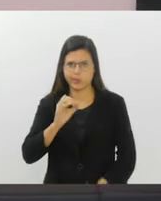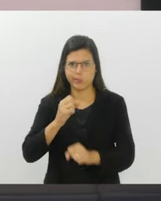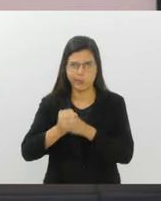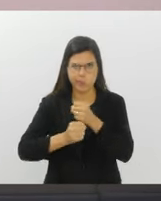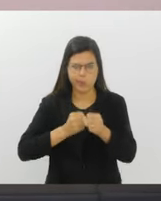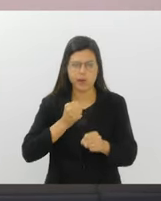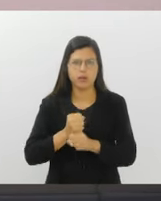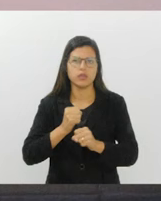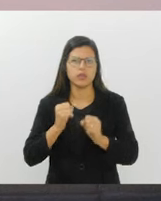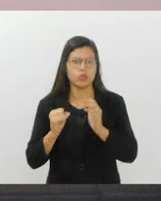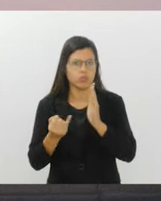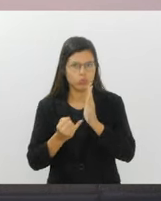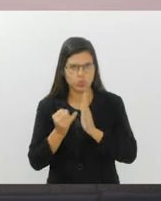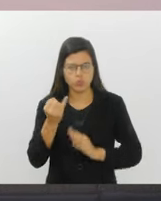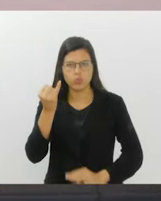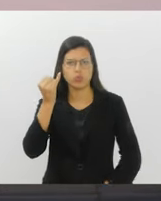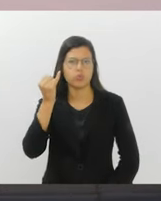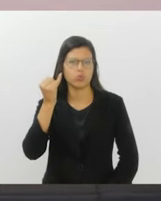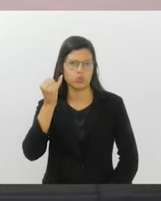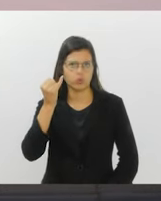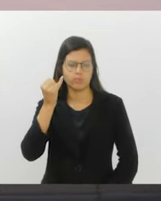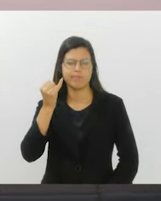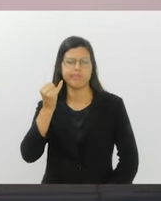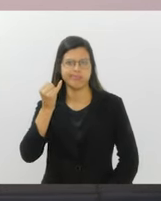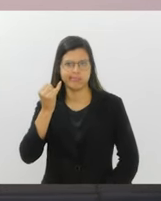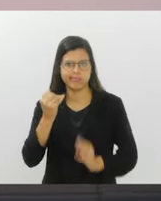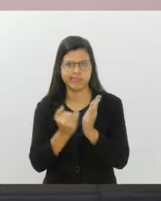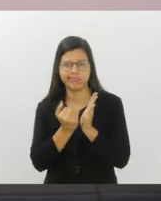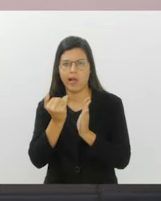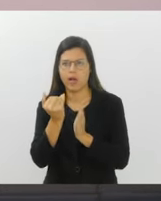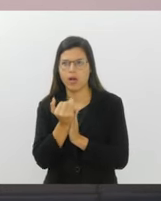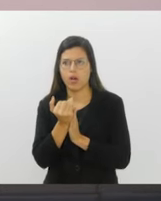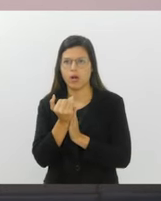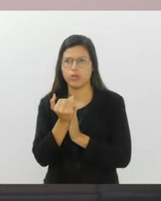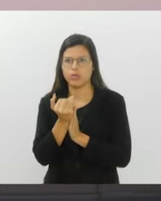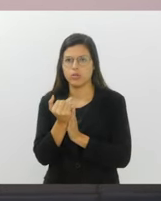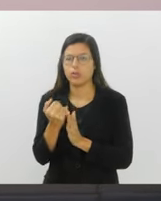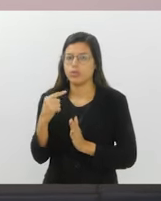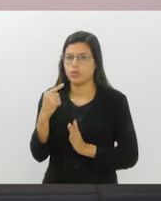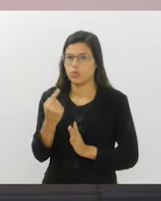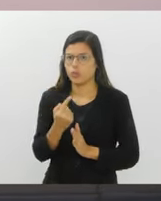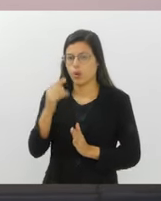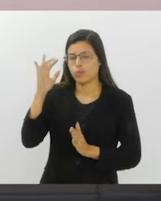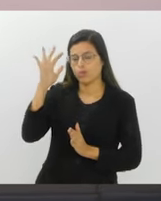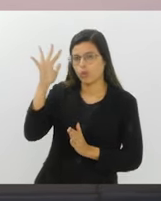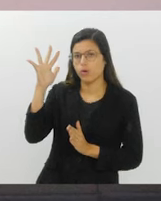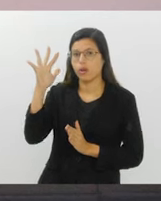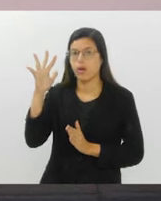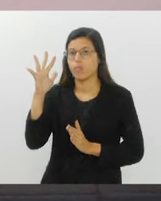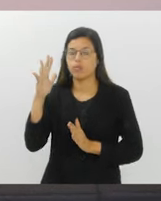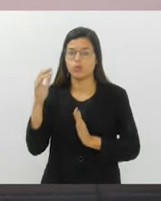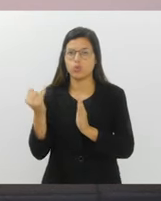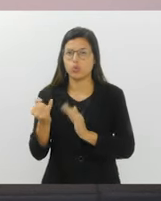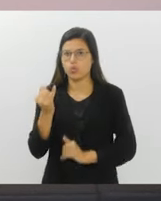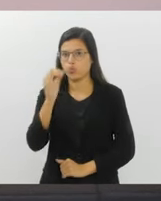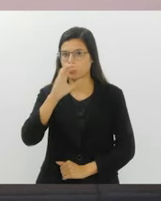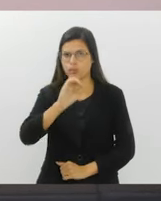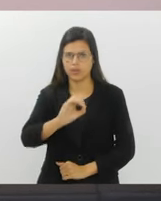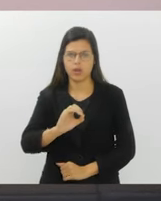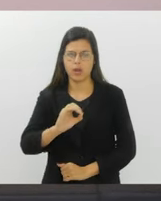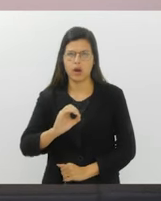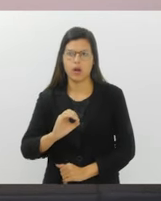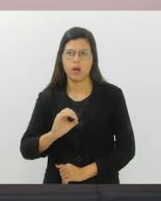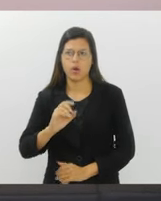extorsivos. Sonhamos em que os juros virem zero e cobramos e possamos pagar só a